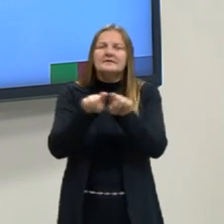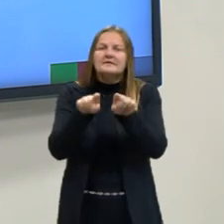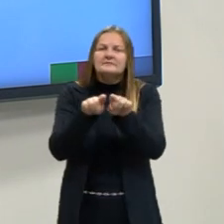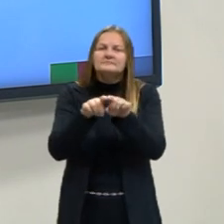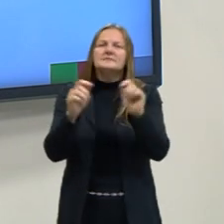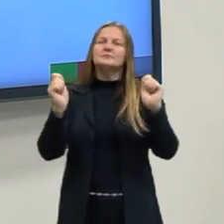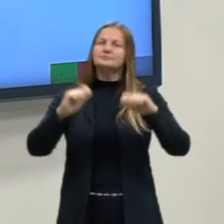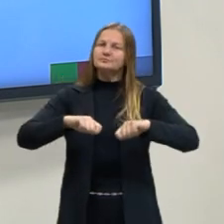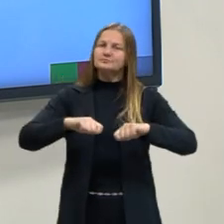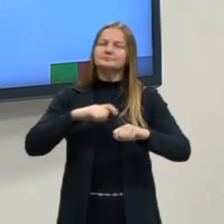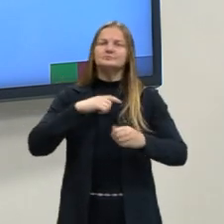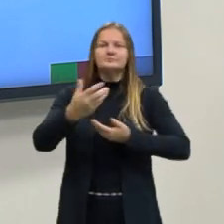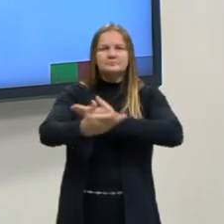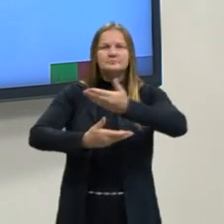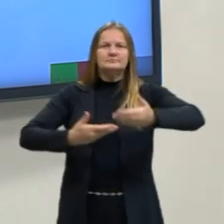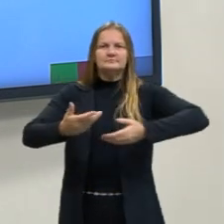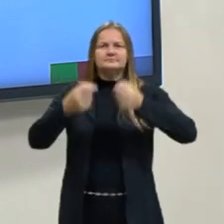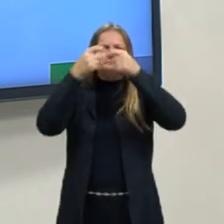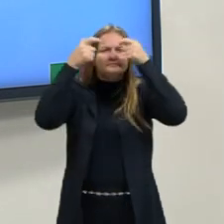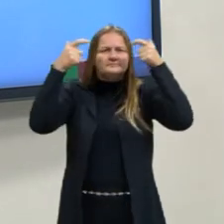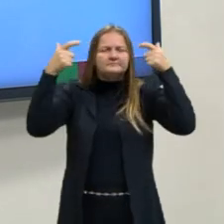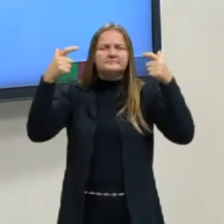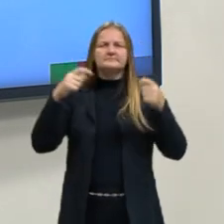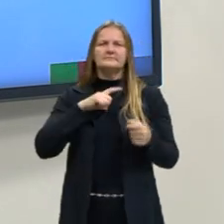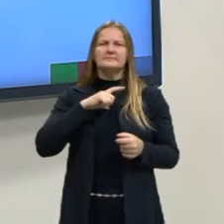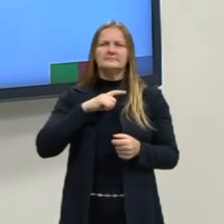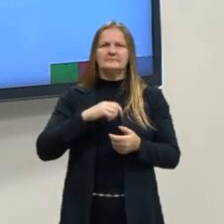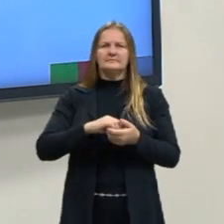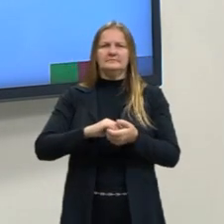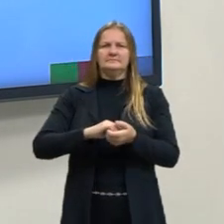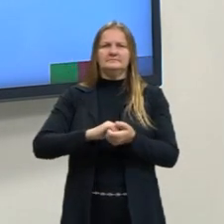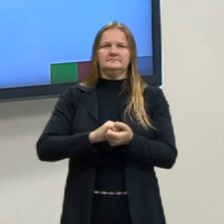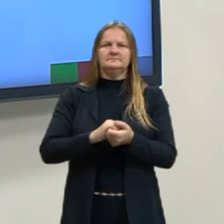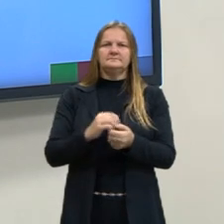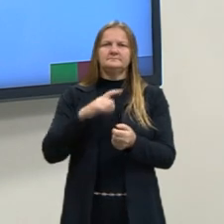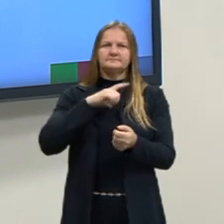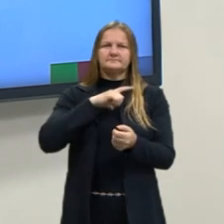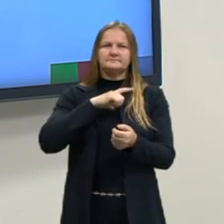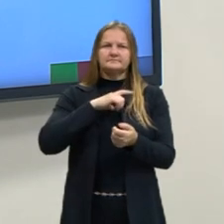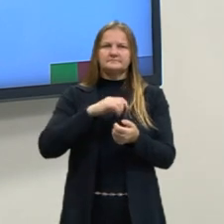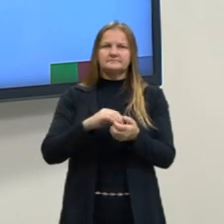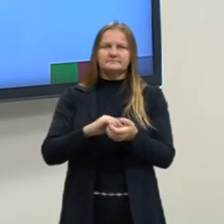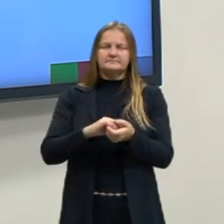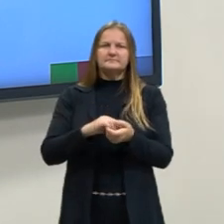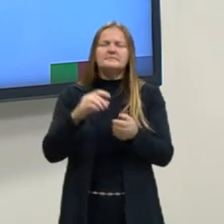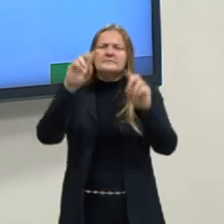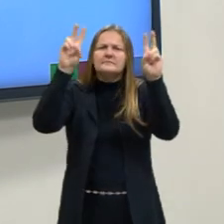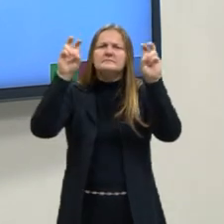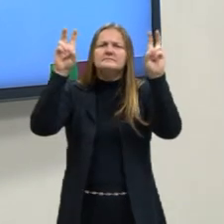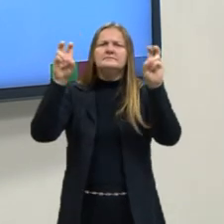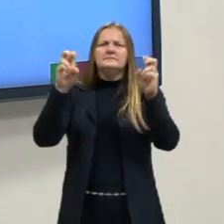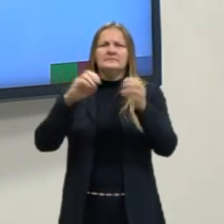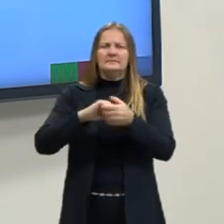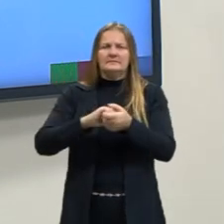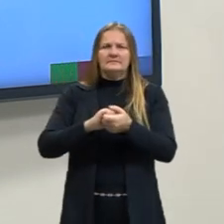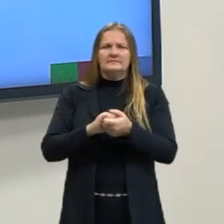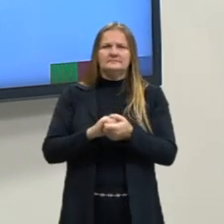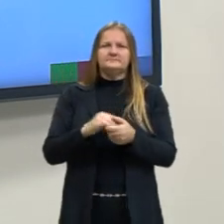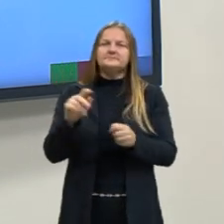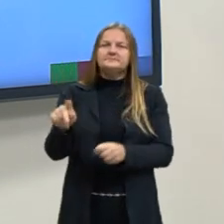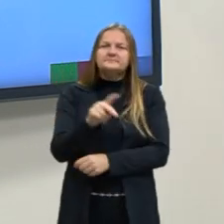também nós podemos compartilhar conhecimento quando alguém não tem não entendimento daquele assunto não entendeu do